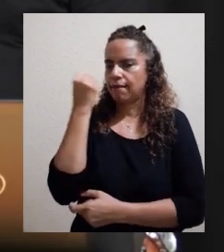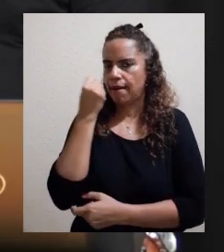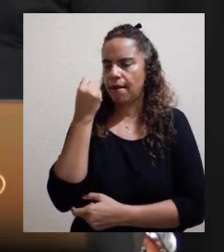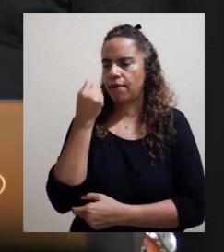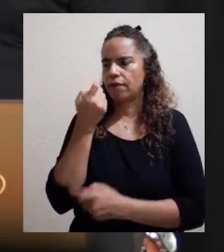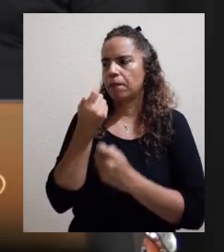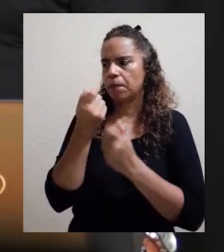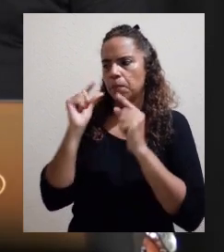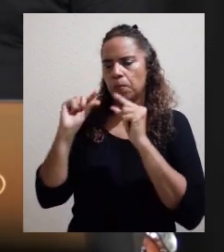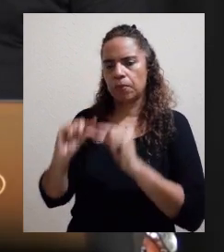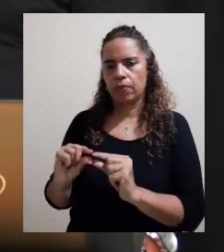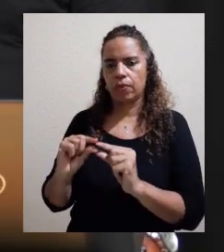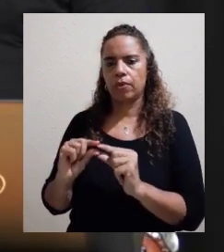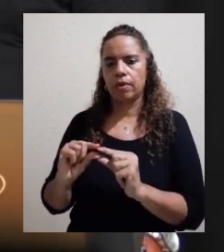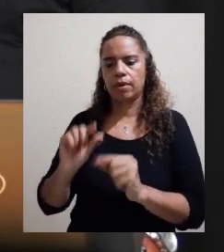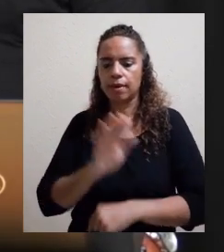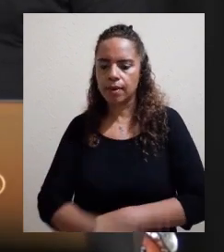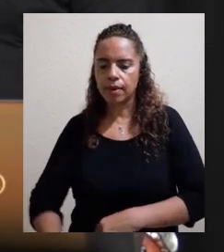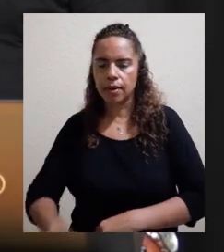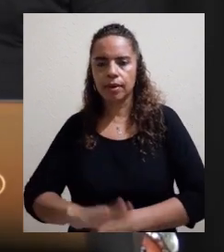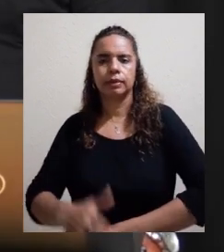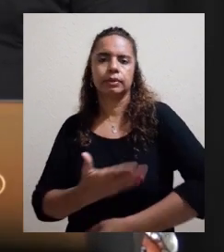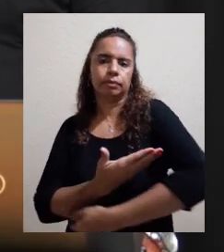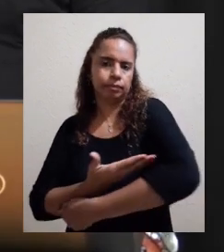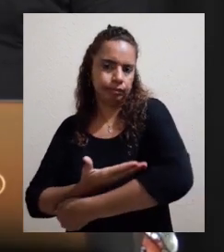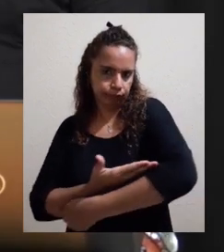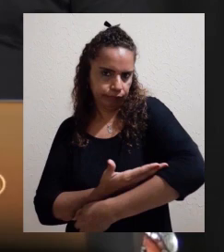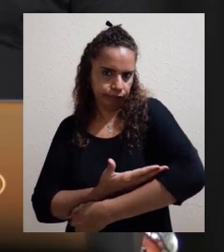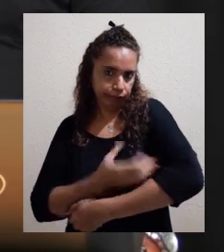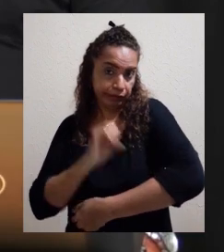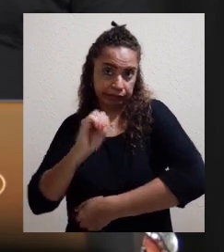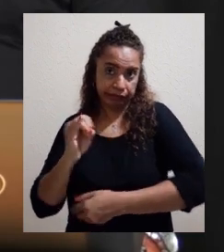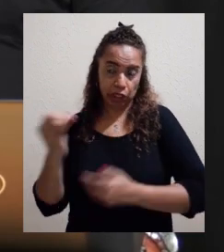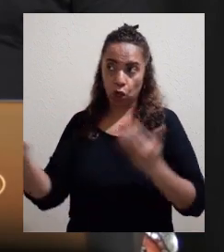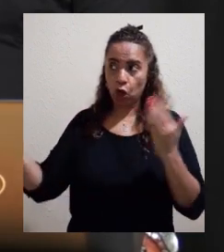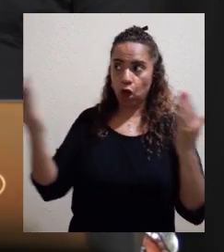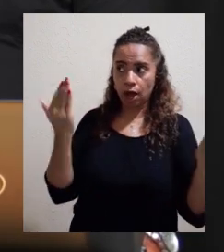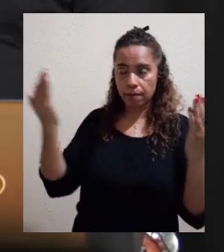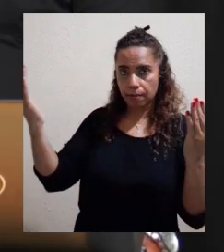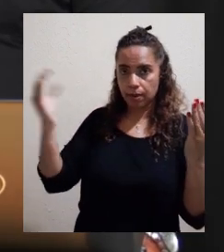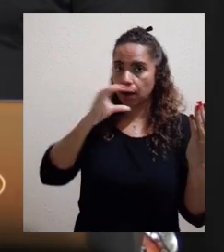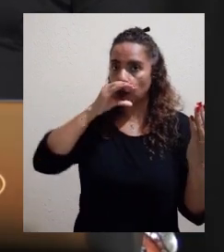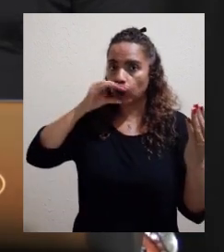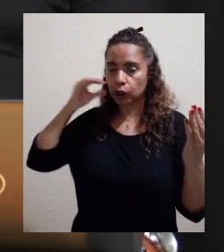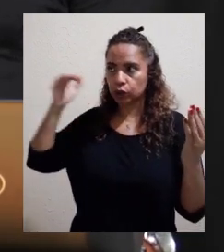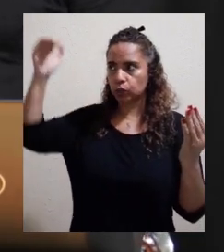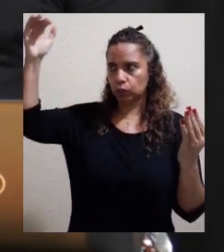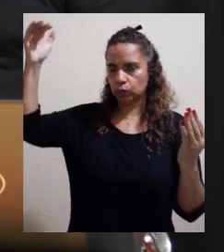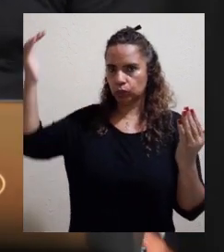e letalidade em crianças, de forma geral, em comparação com adultos.